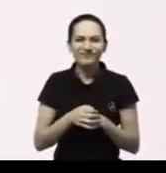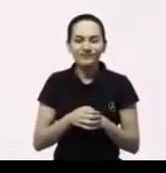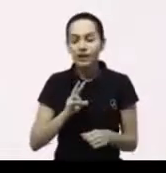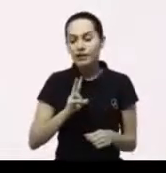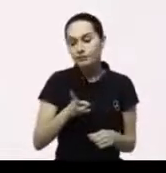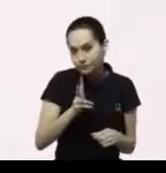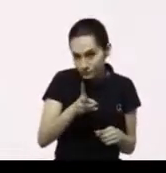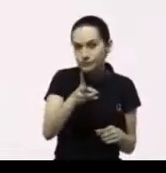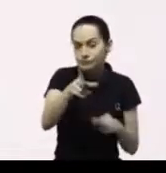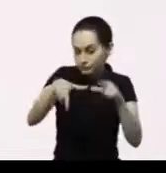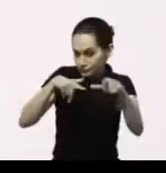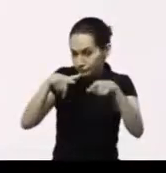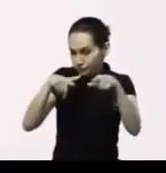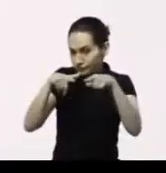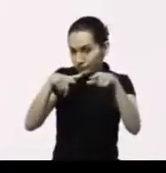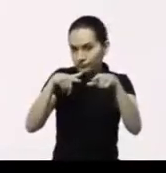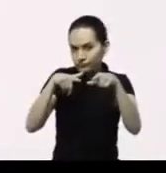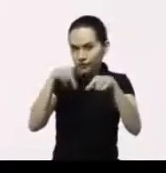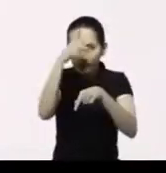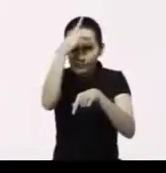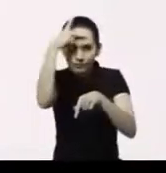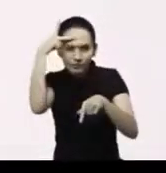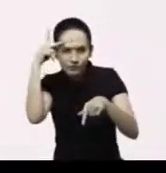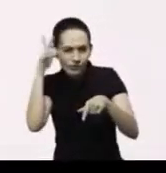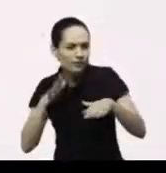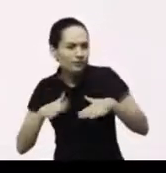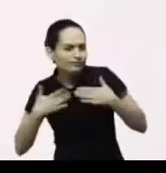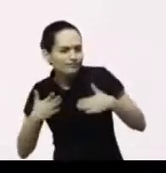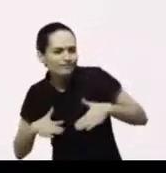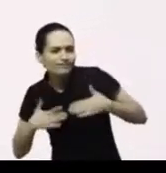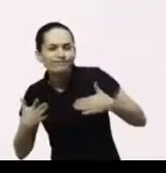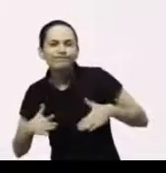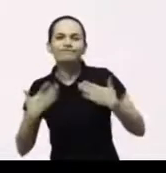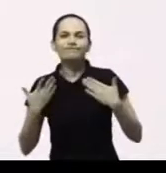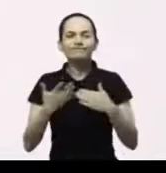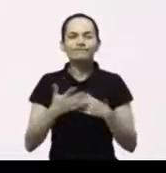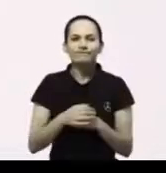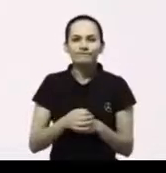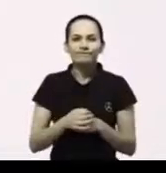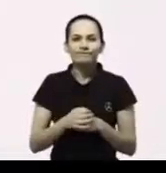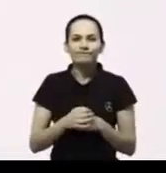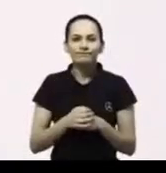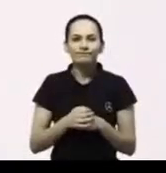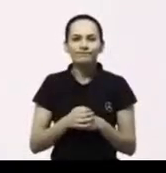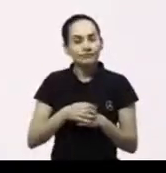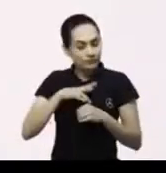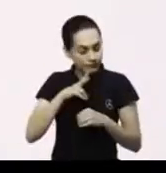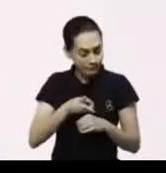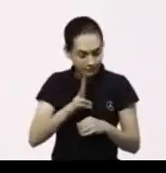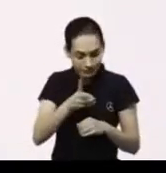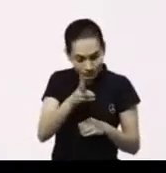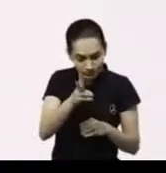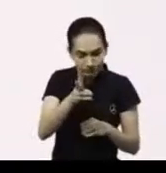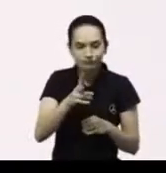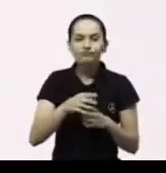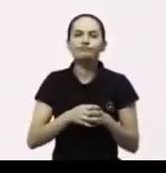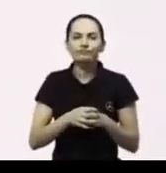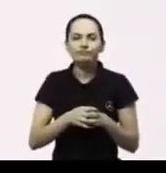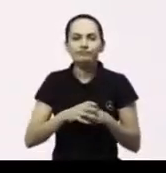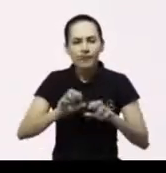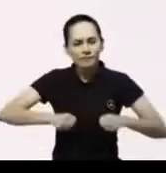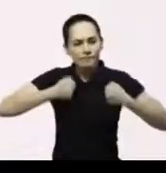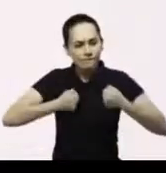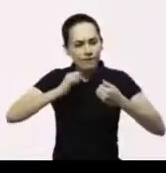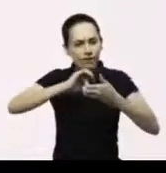continuar almoço trabalhando como pessoa e ficar Grossa e mantendo essa foto e